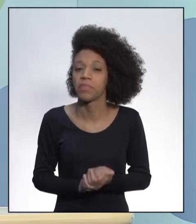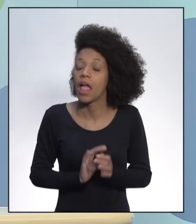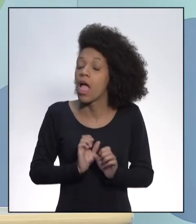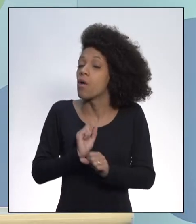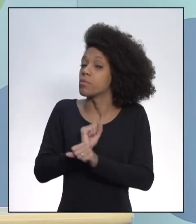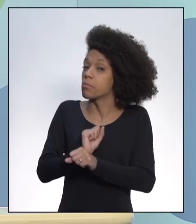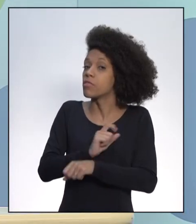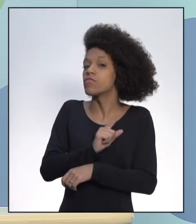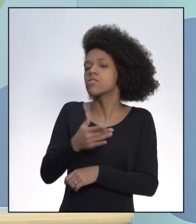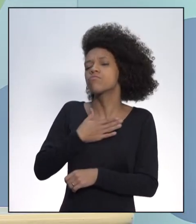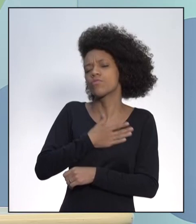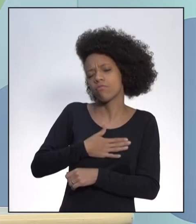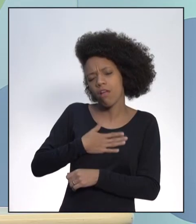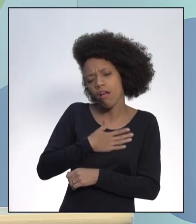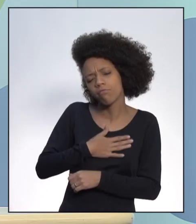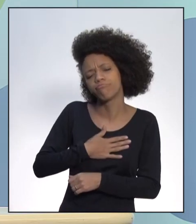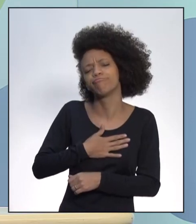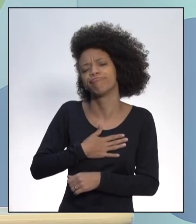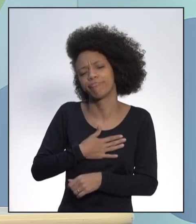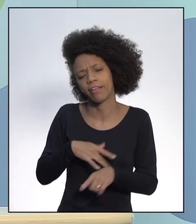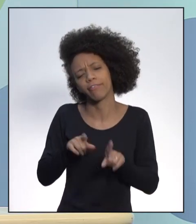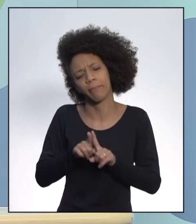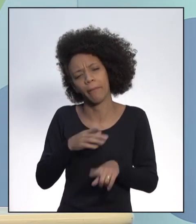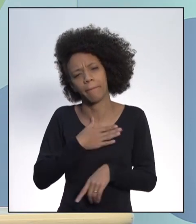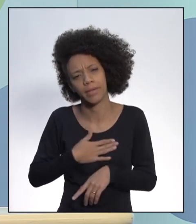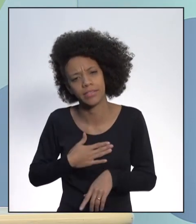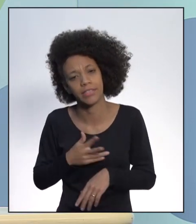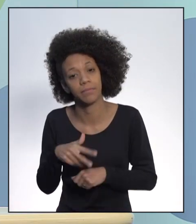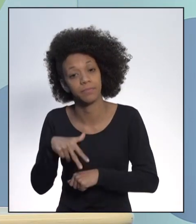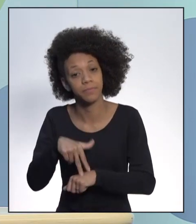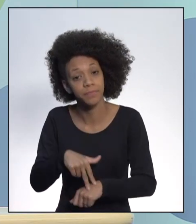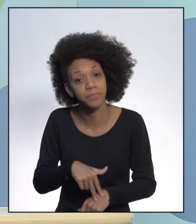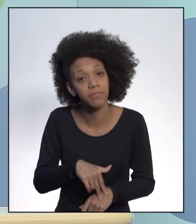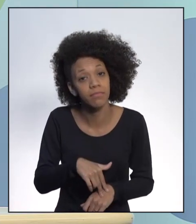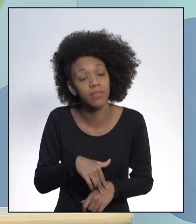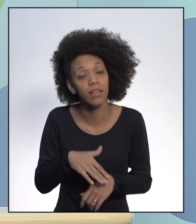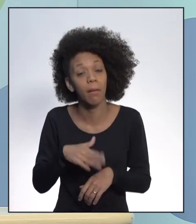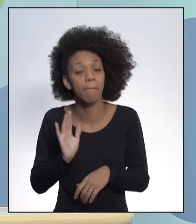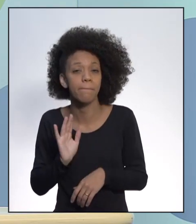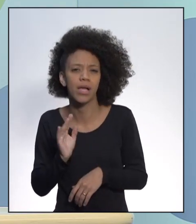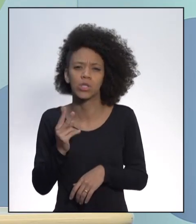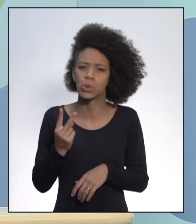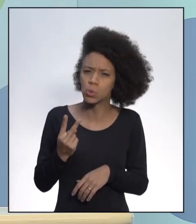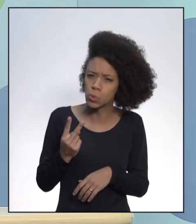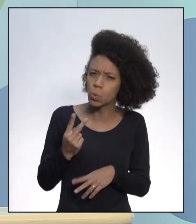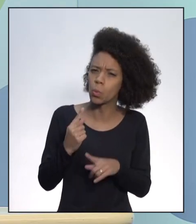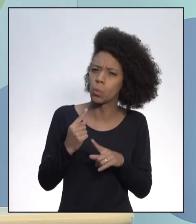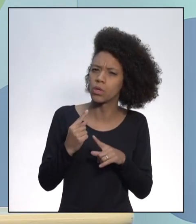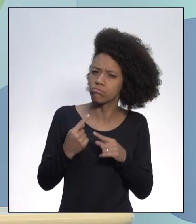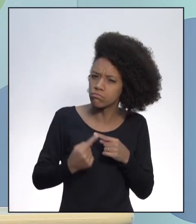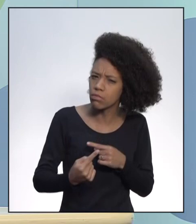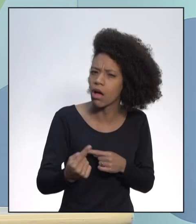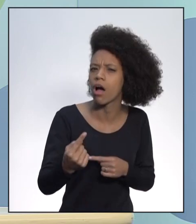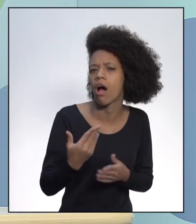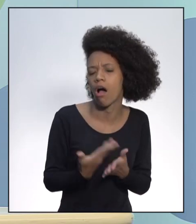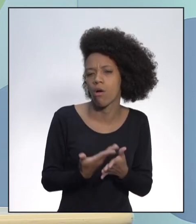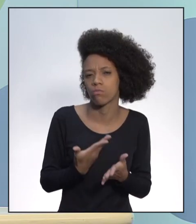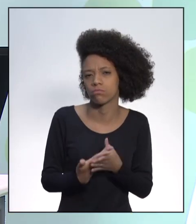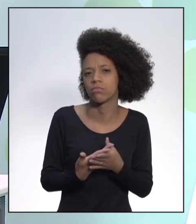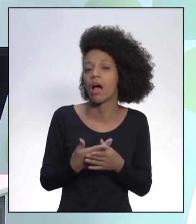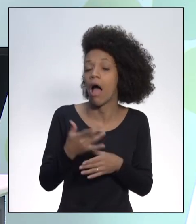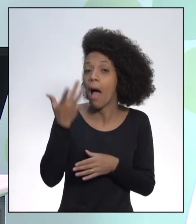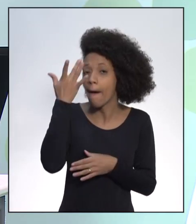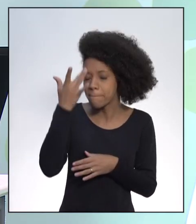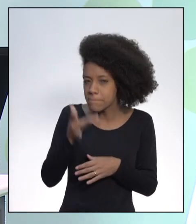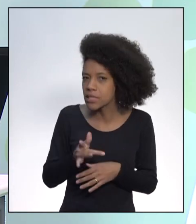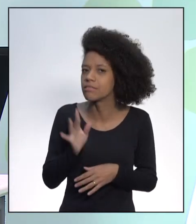todos tenham gostado. Foi um prazer estar aqui com vocês. Nós vamos ter mais 2 aulas essa semana, né, Rafa? Amanhã vai ser uma aula muito